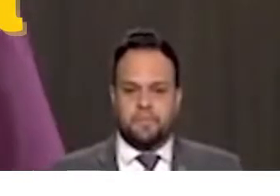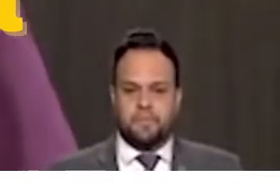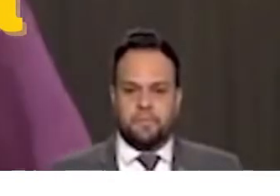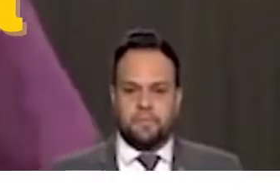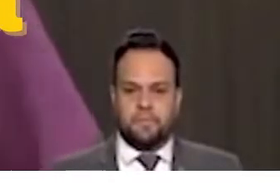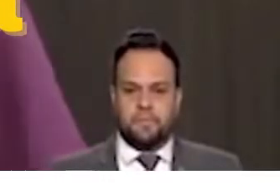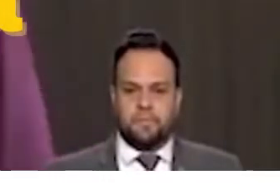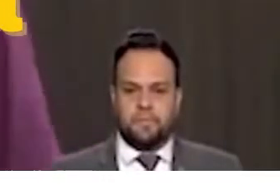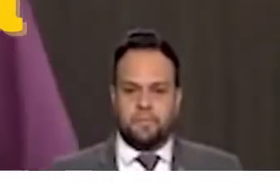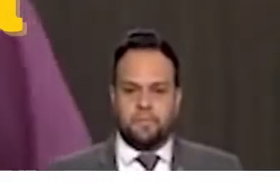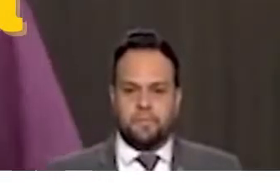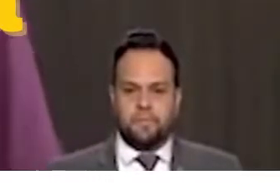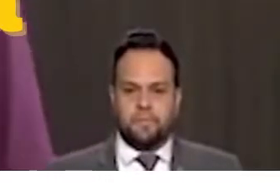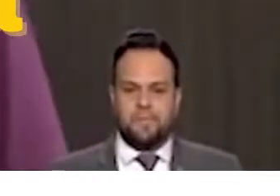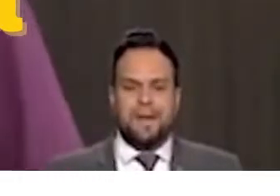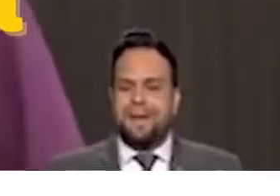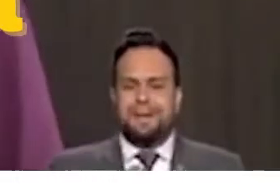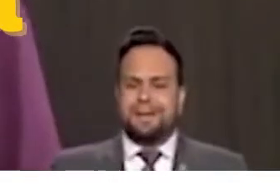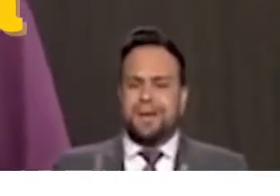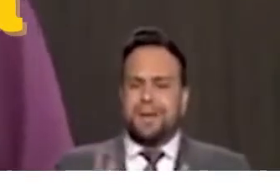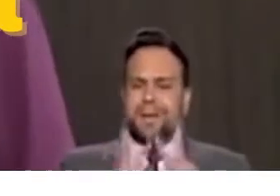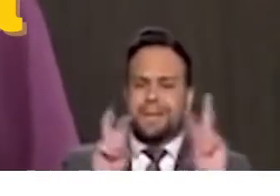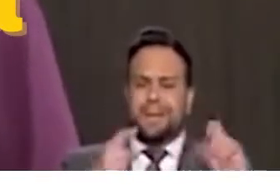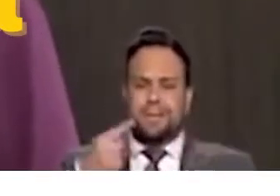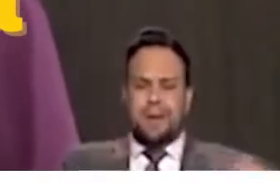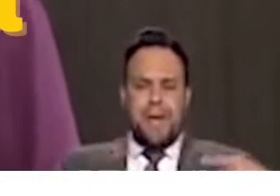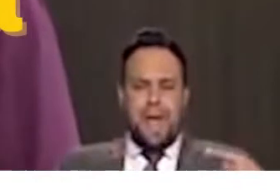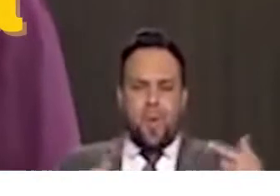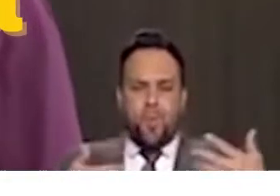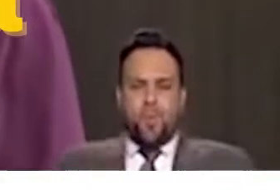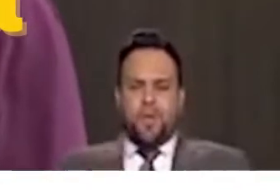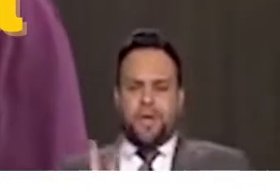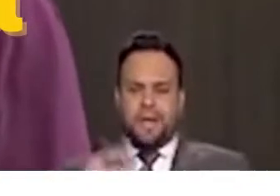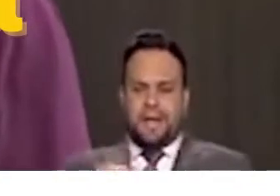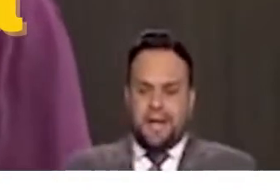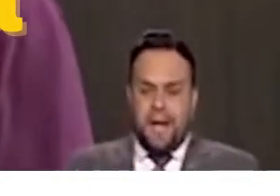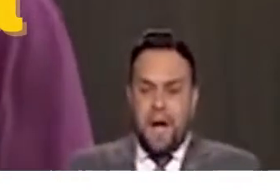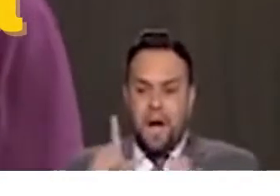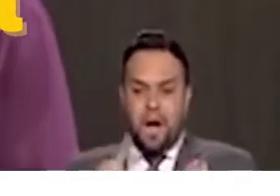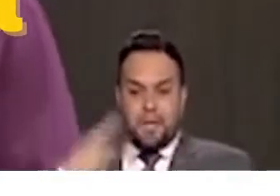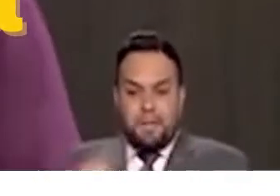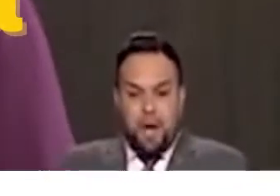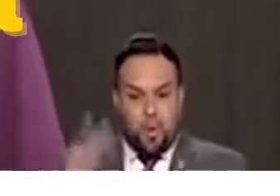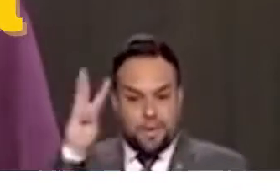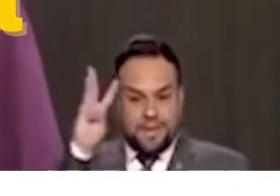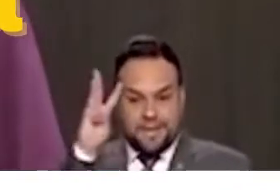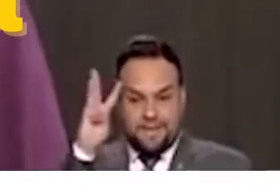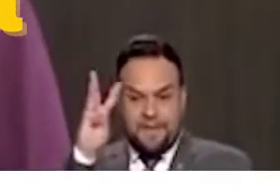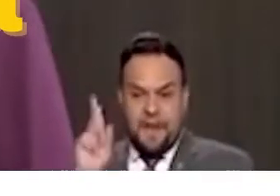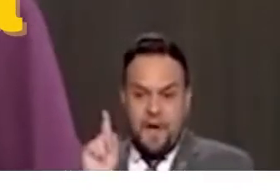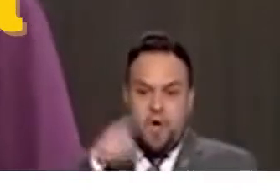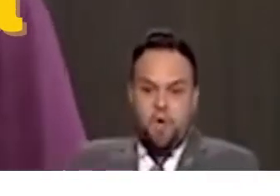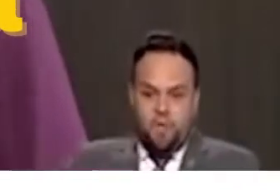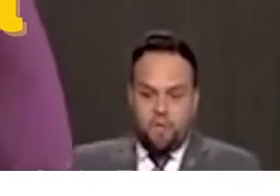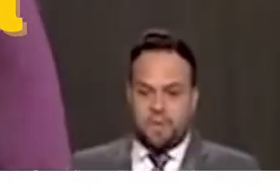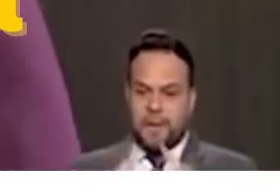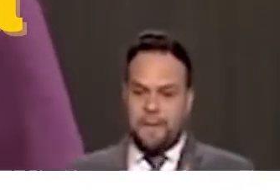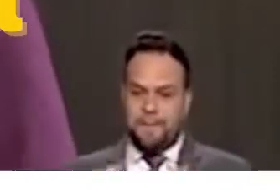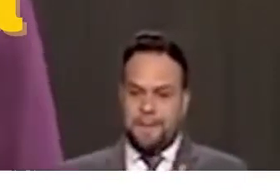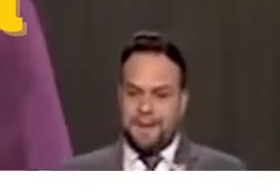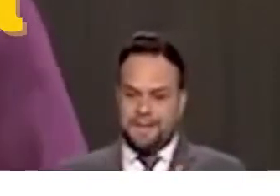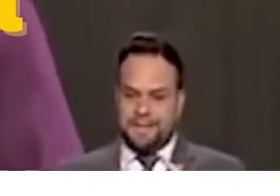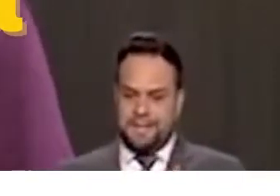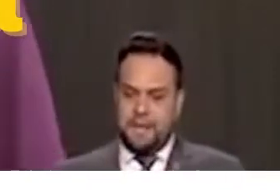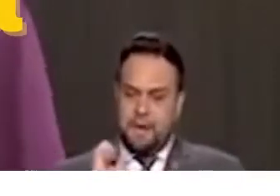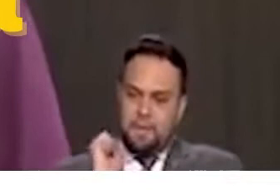Não, de jeito nenhum, como é que feito polícia? Eu não queria estar aqui. Estava previsto na terça-feira retornar para Brasília. Vim para cá